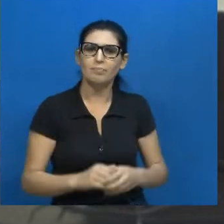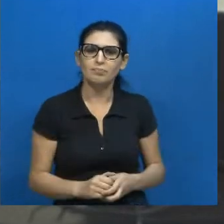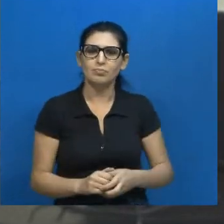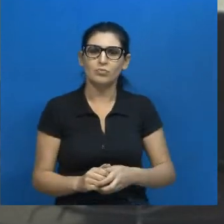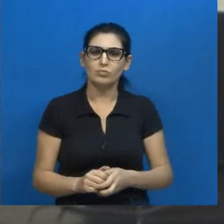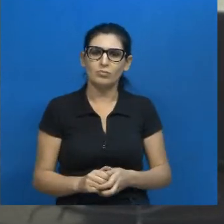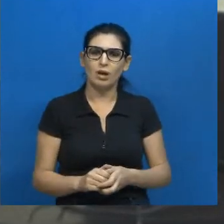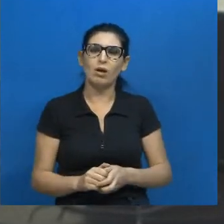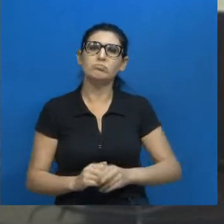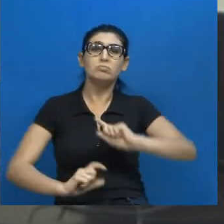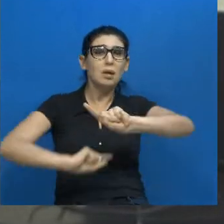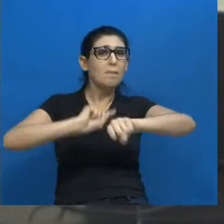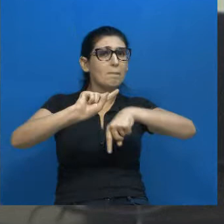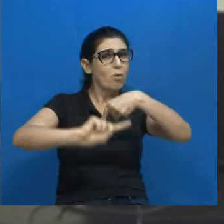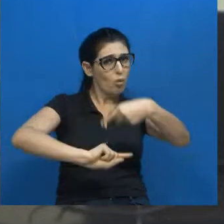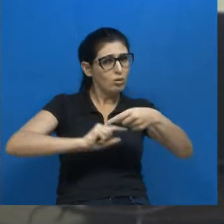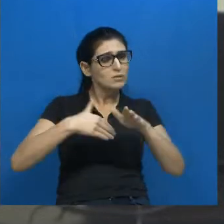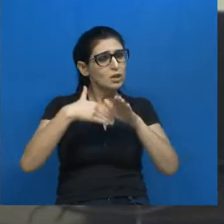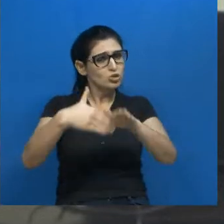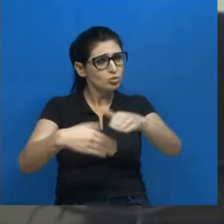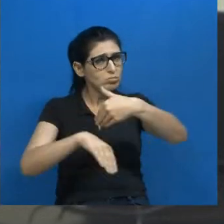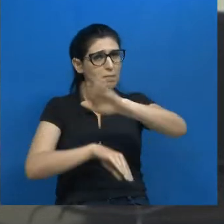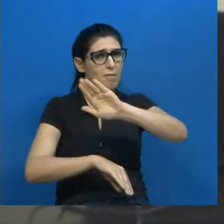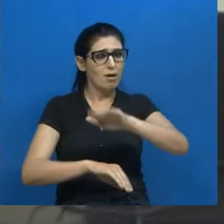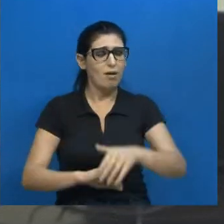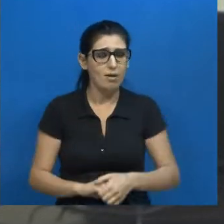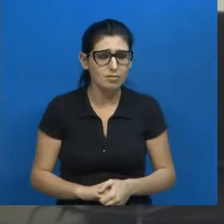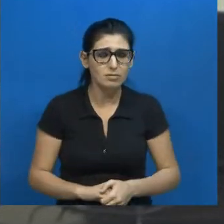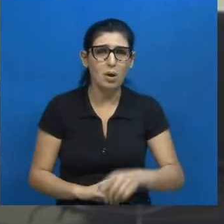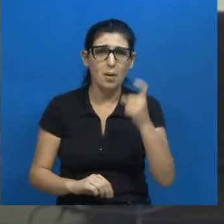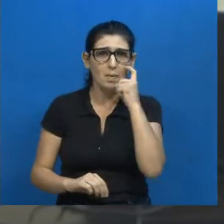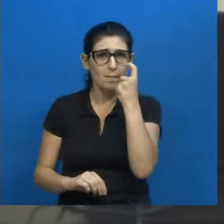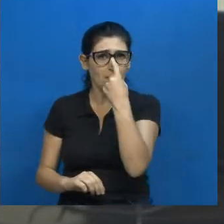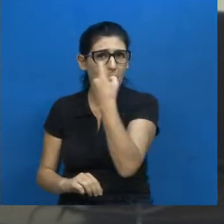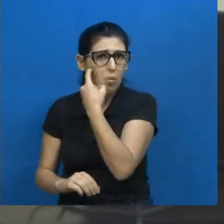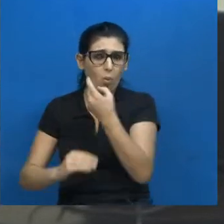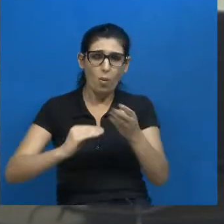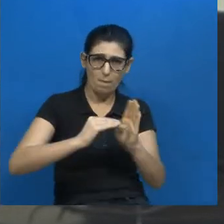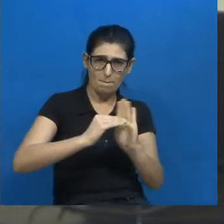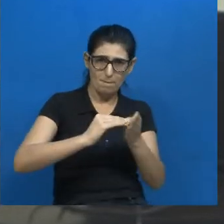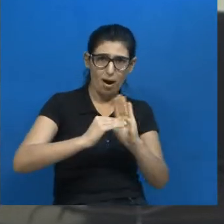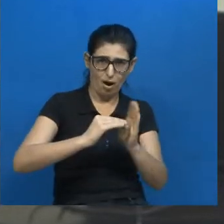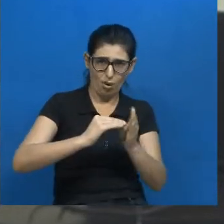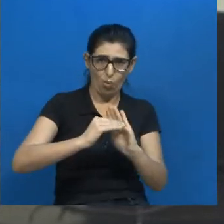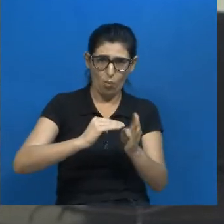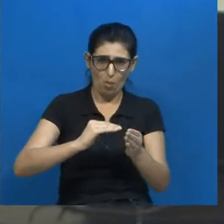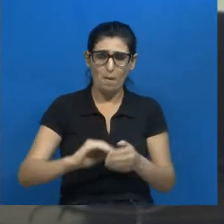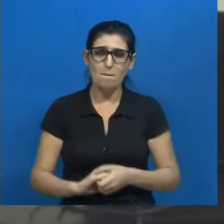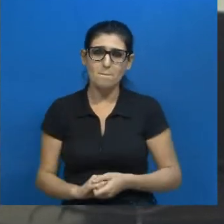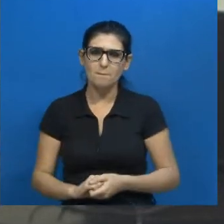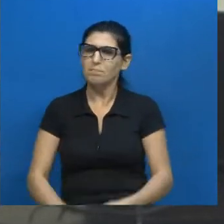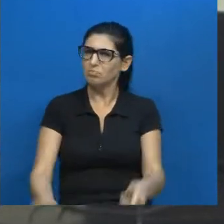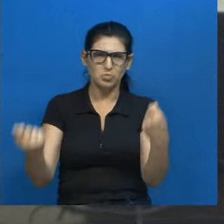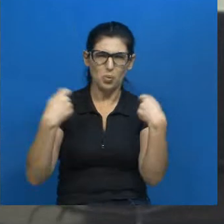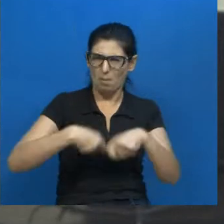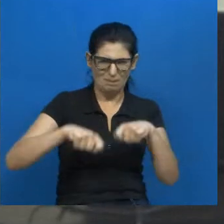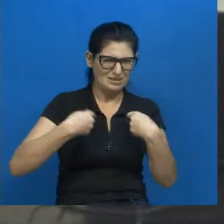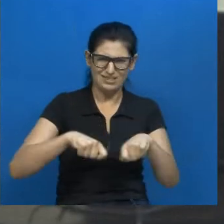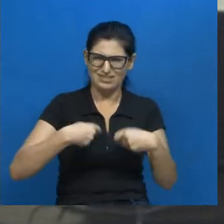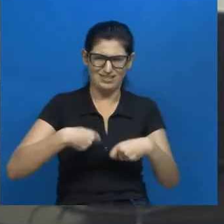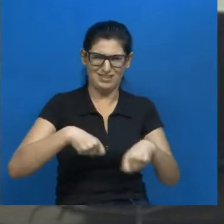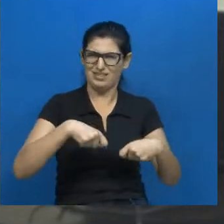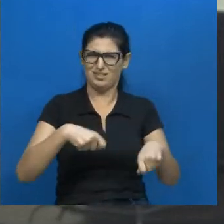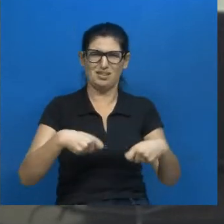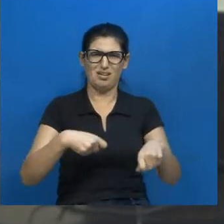nas próximas fases, que daí é algo estruturante. Então, quando a gente olhou para o Parque Meia Lua, lá, a gente não precisa mexer com a estrutura